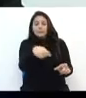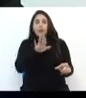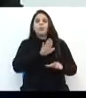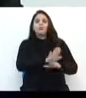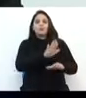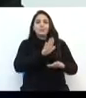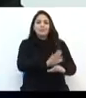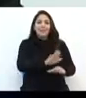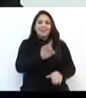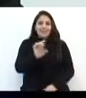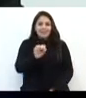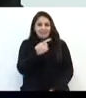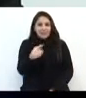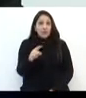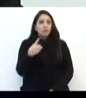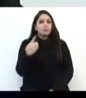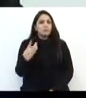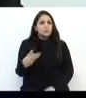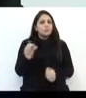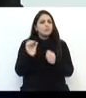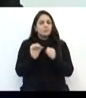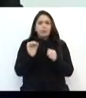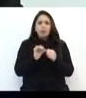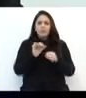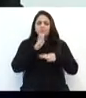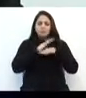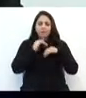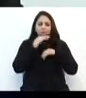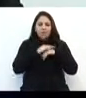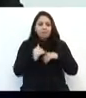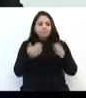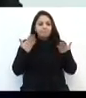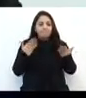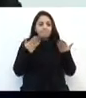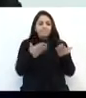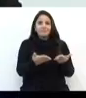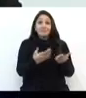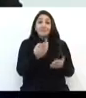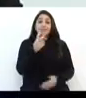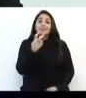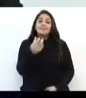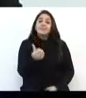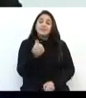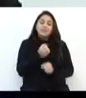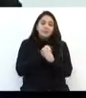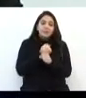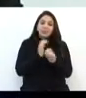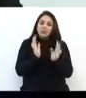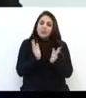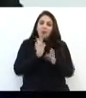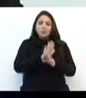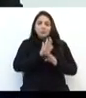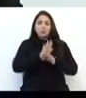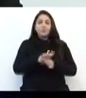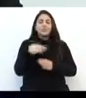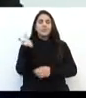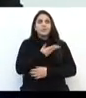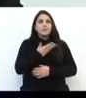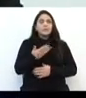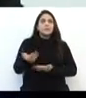13 faz isso com carinho, com dedicação há 56 anos, isso só tem que trazer para nós motivo de alegria,